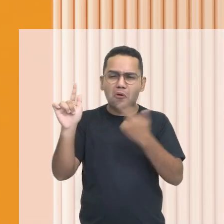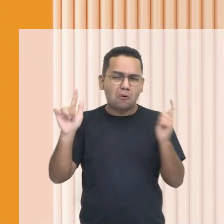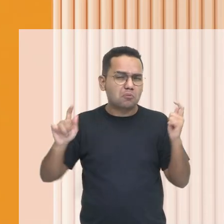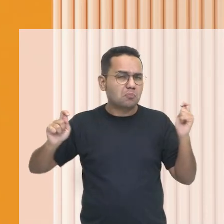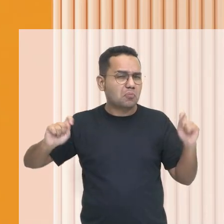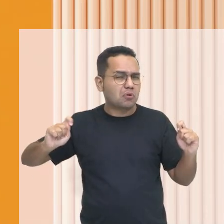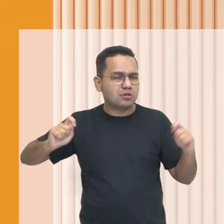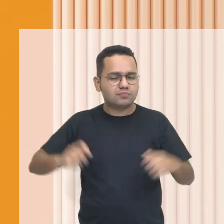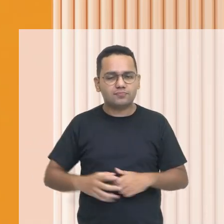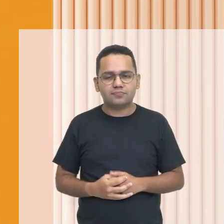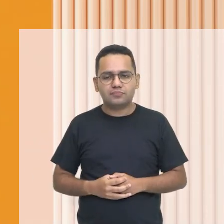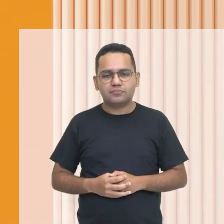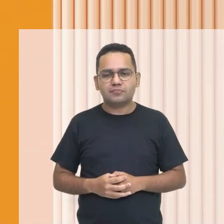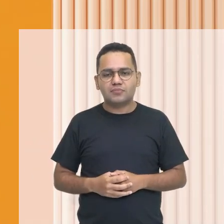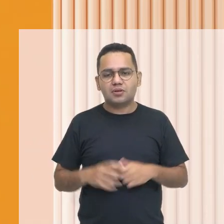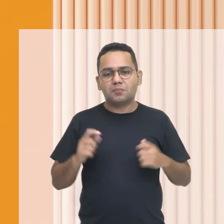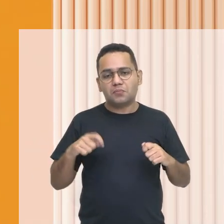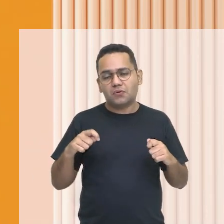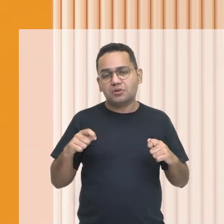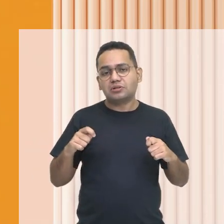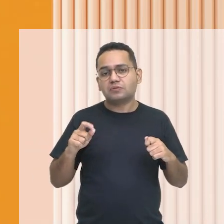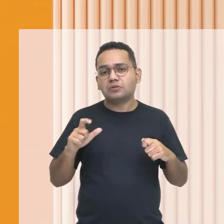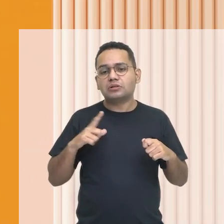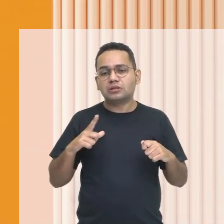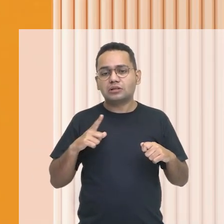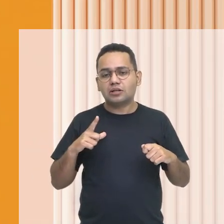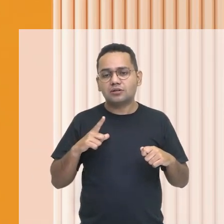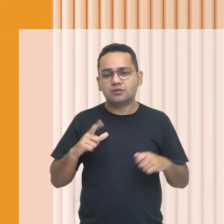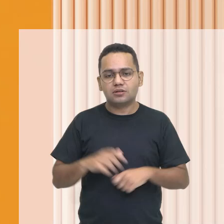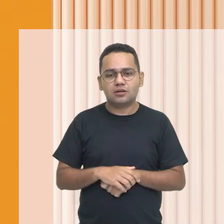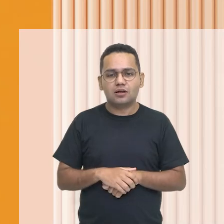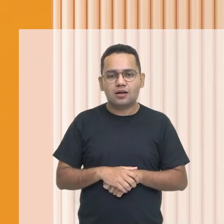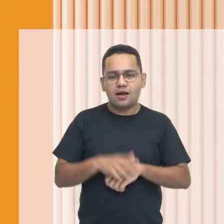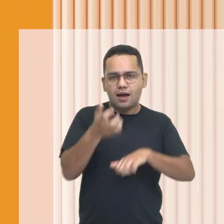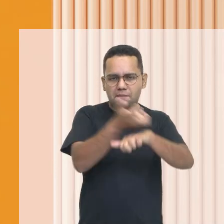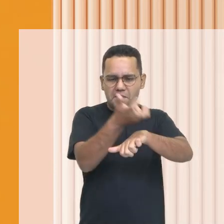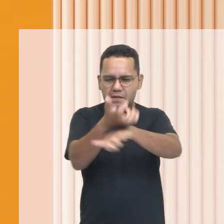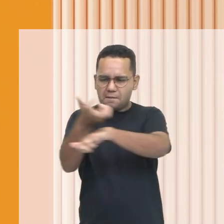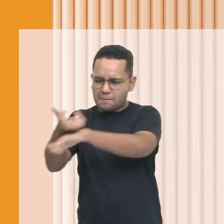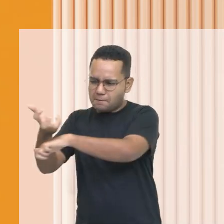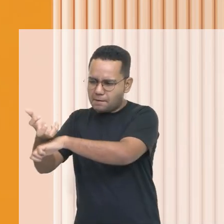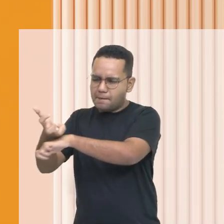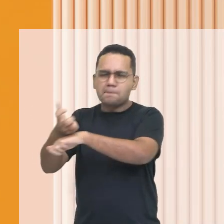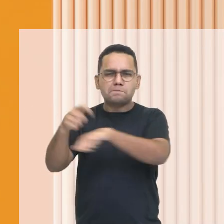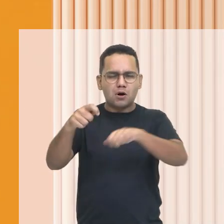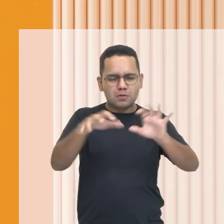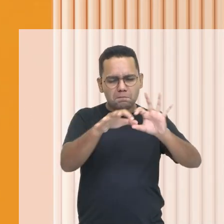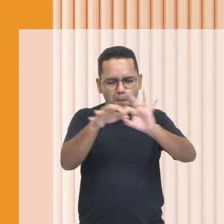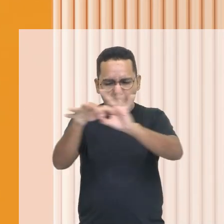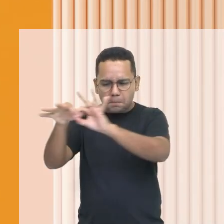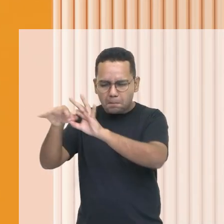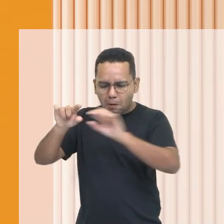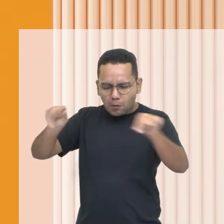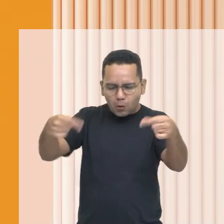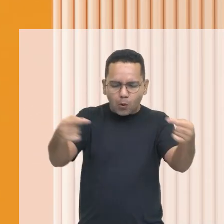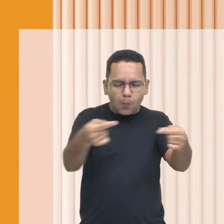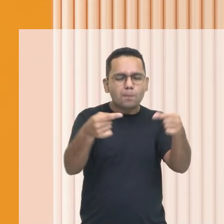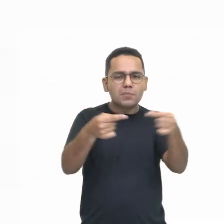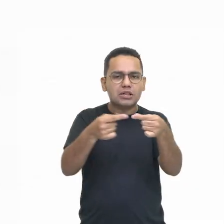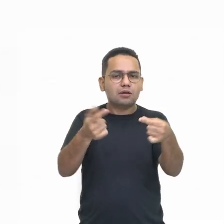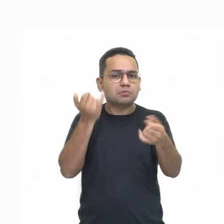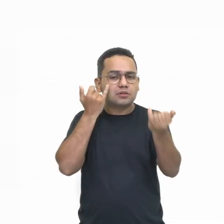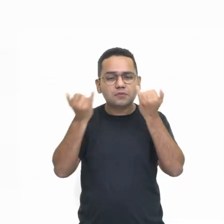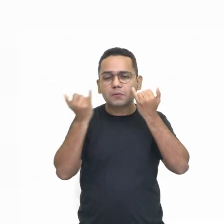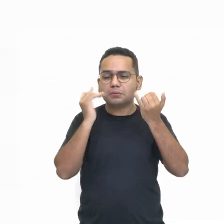você precisa fazer essas conexões, né, com outras áreas do conhecimento, tá bom? E aí tem uma pergunta importante,